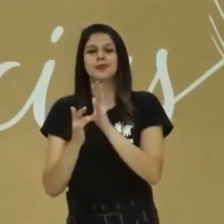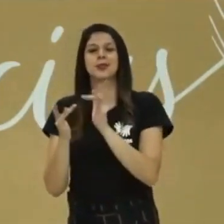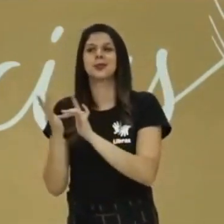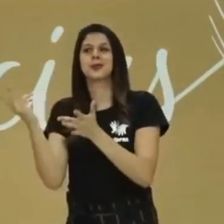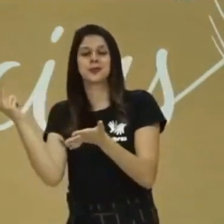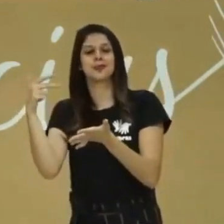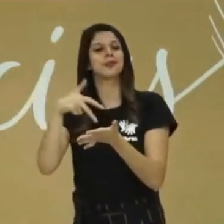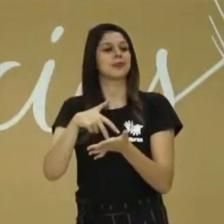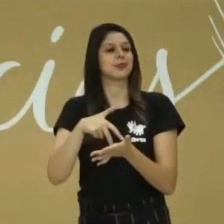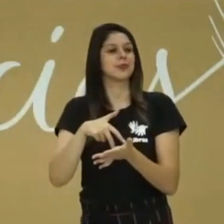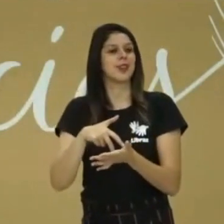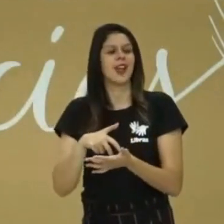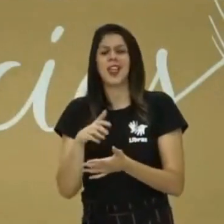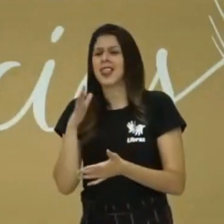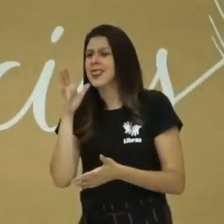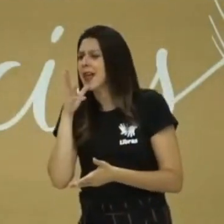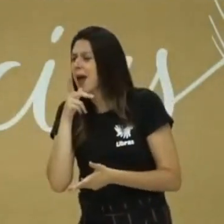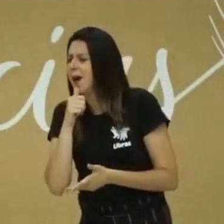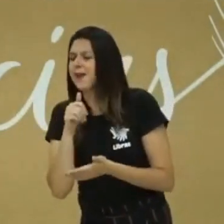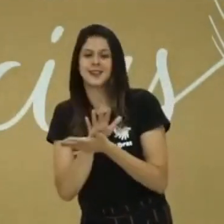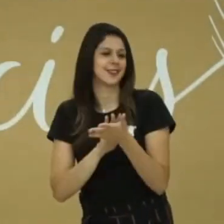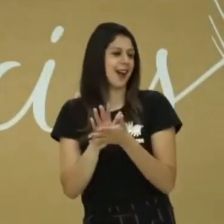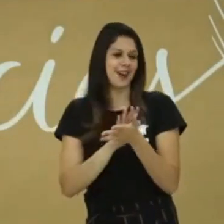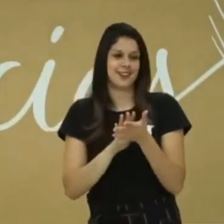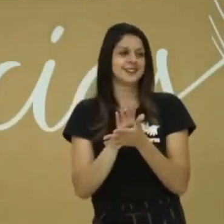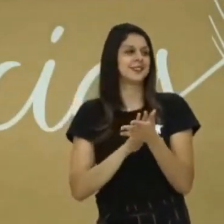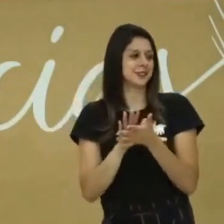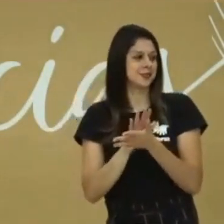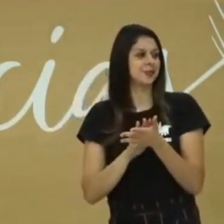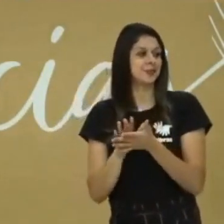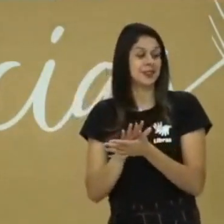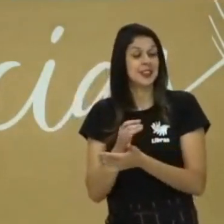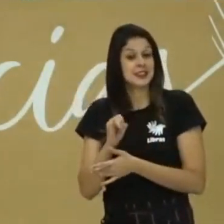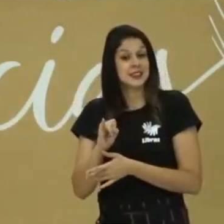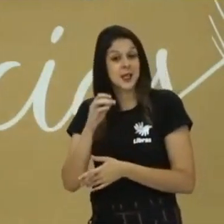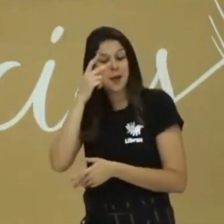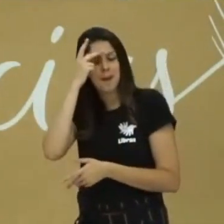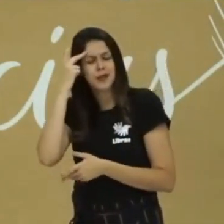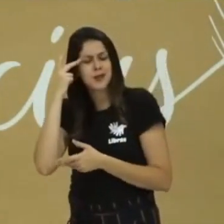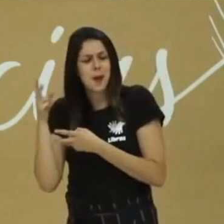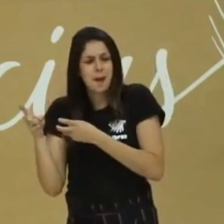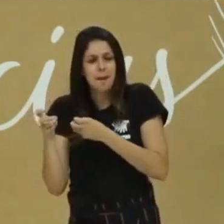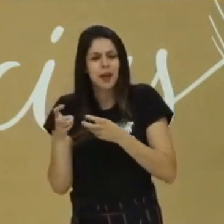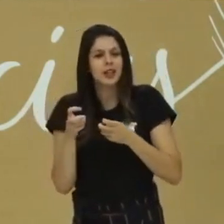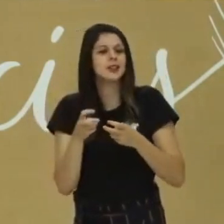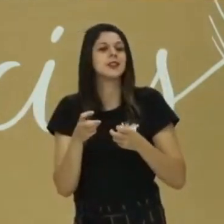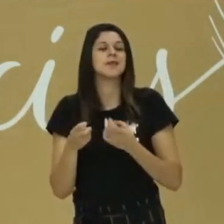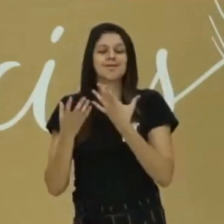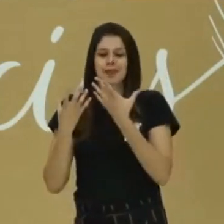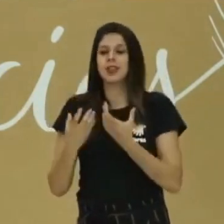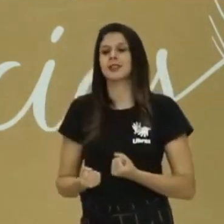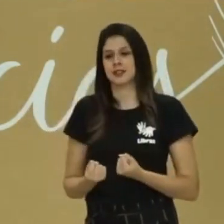ele virar ele não tardará é aquele que tem ouvidos para ouvir